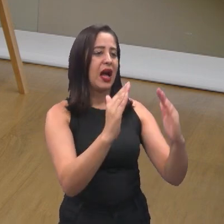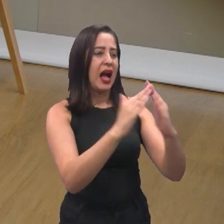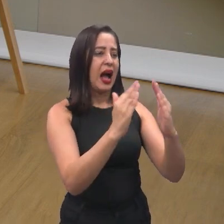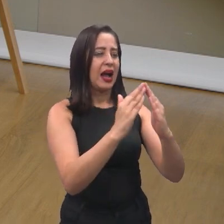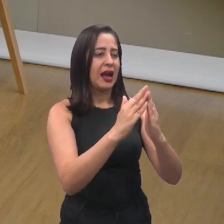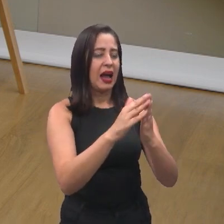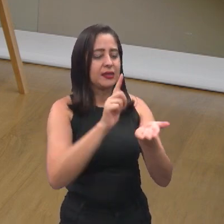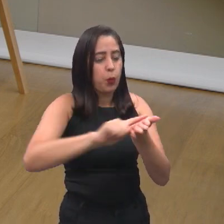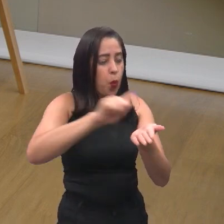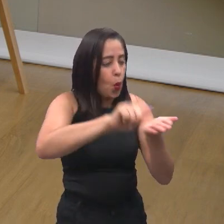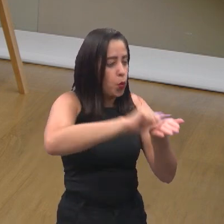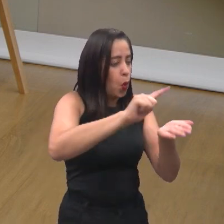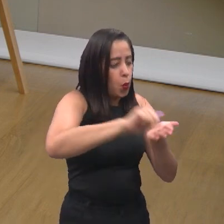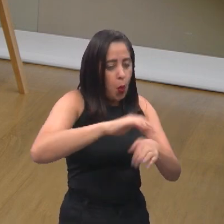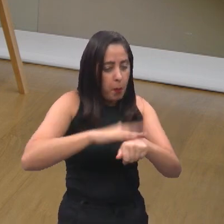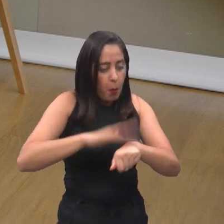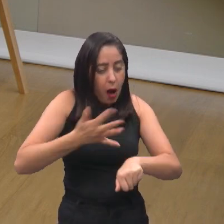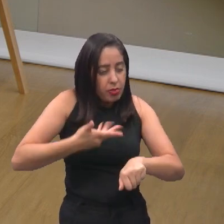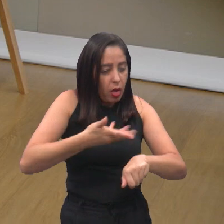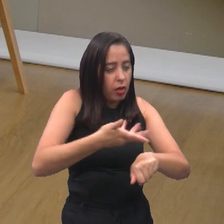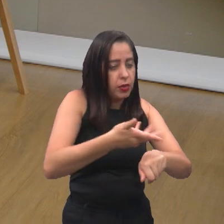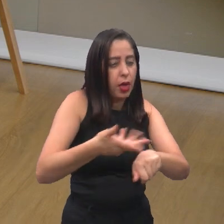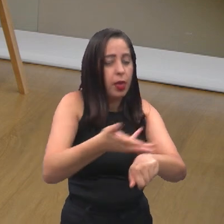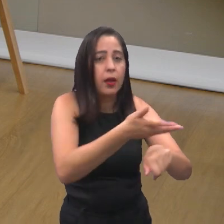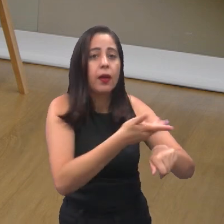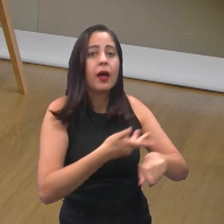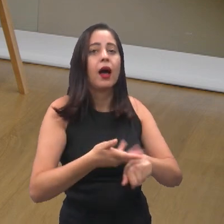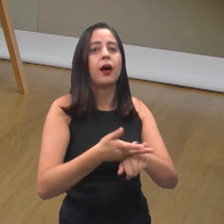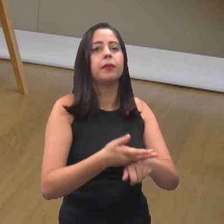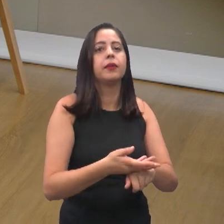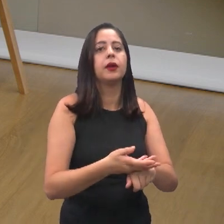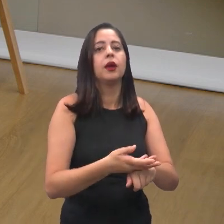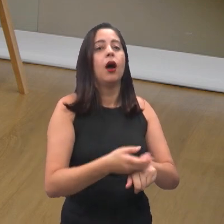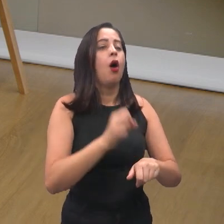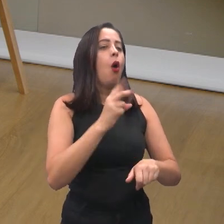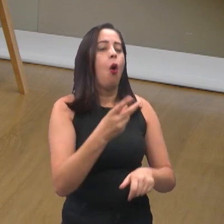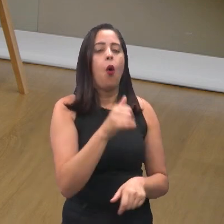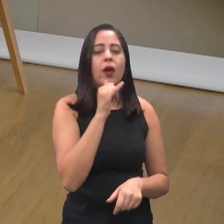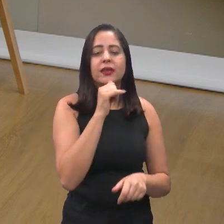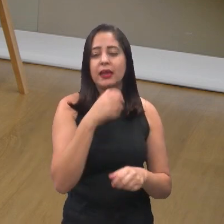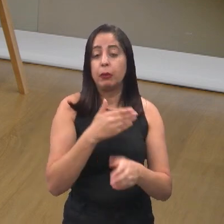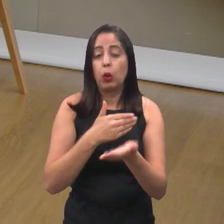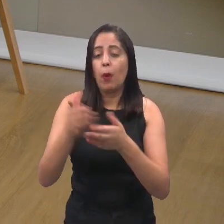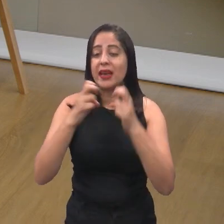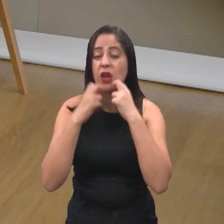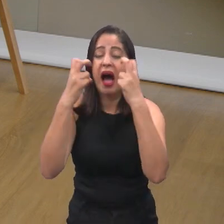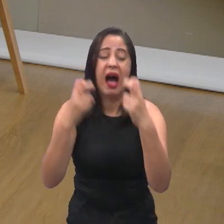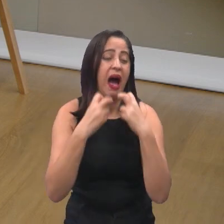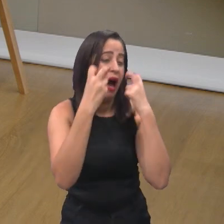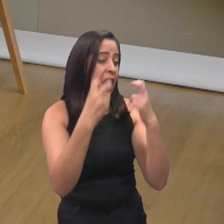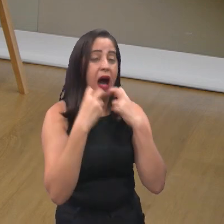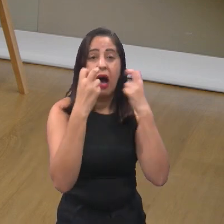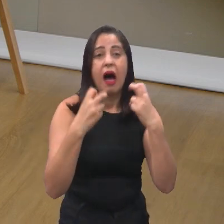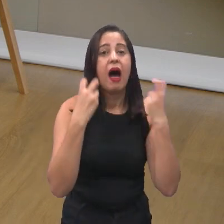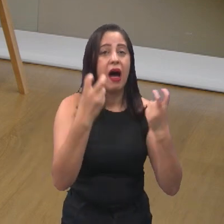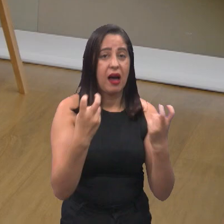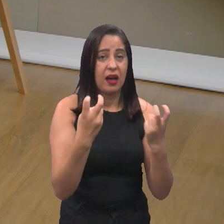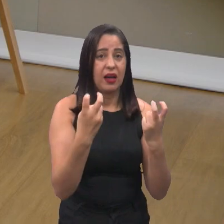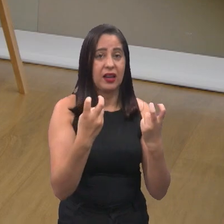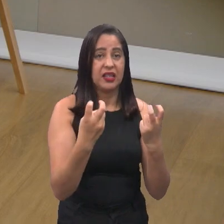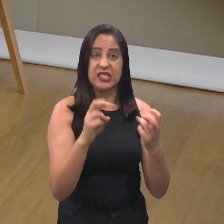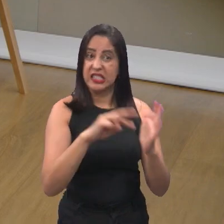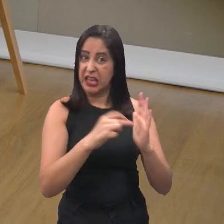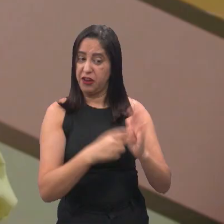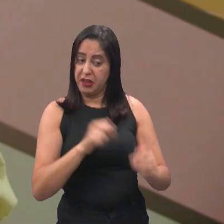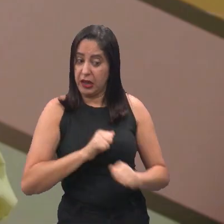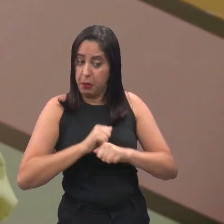ou com muita velocidade ou com uma grande frequência, ou eu começo a gritar com meu filho, isso não faz parte da minha personalidade. Isso, são alguns sinais. Uma